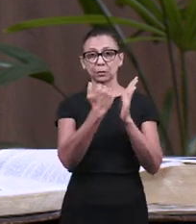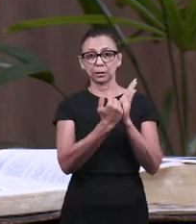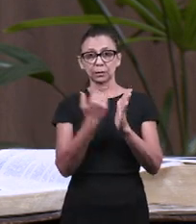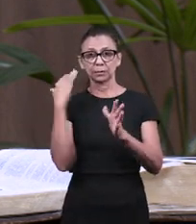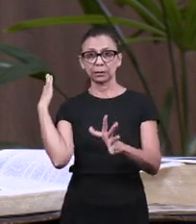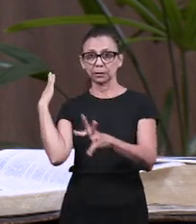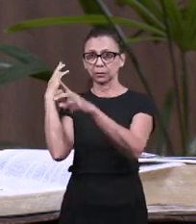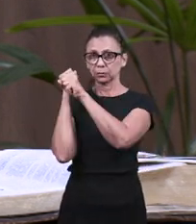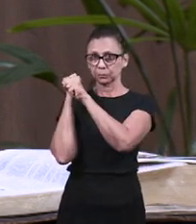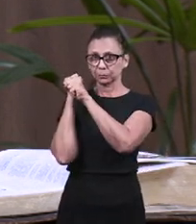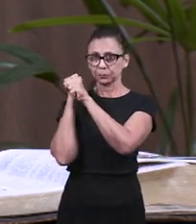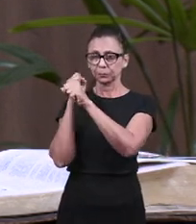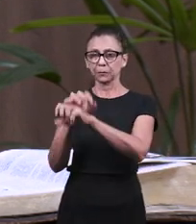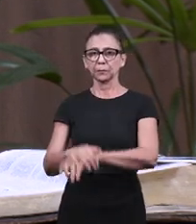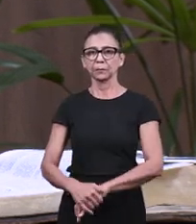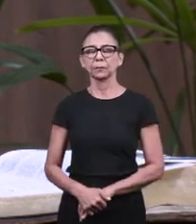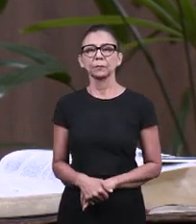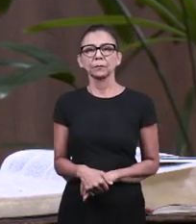dizendo o seguinte: